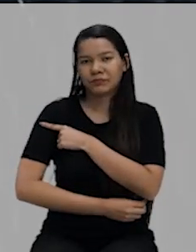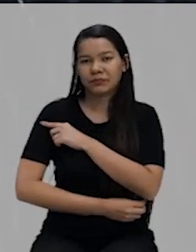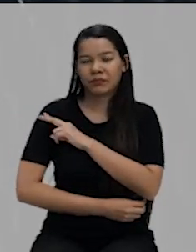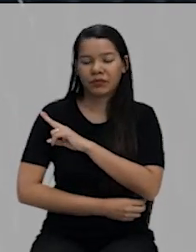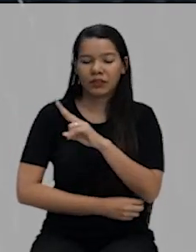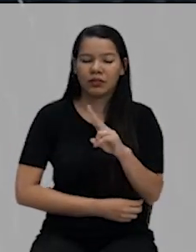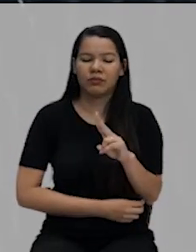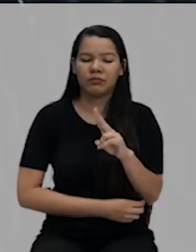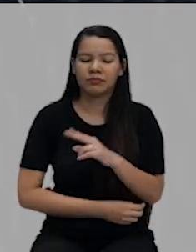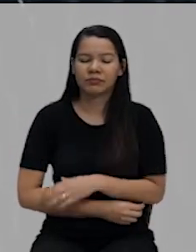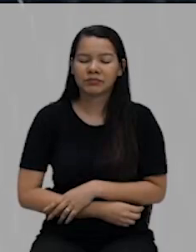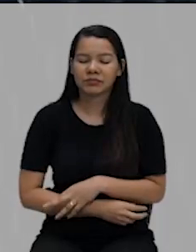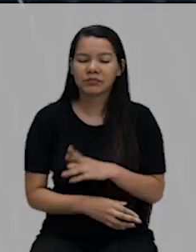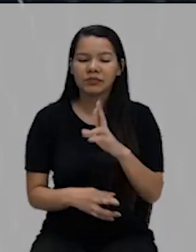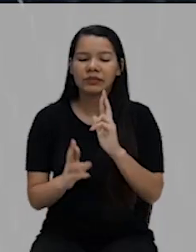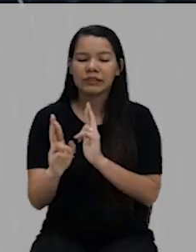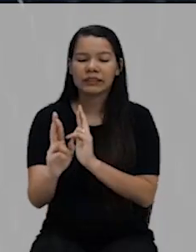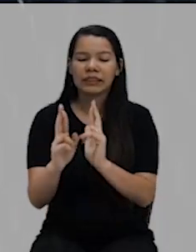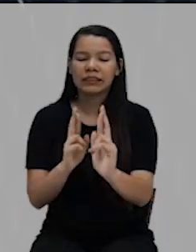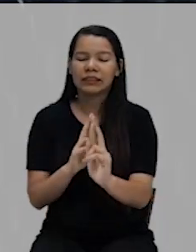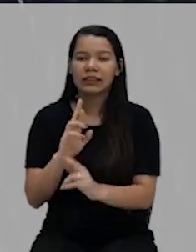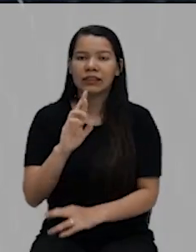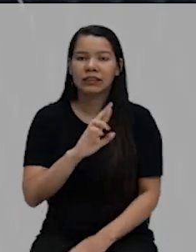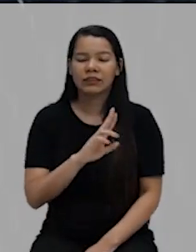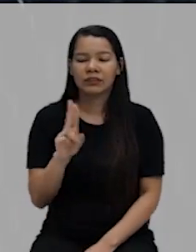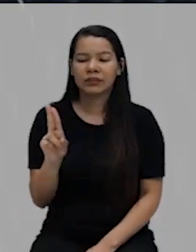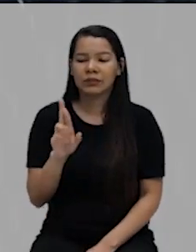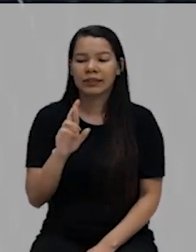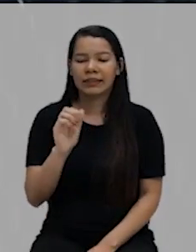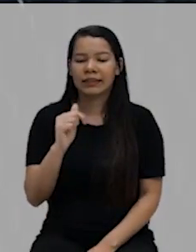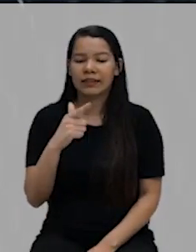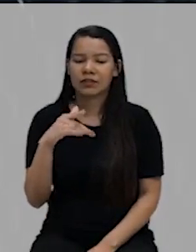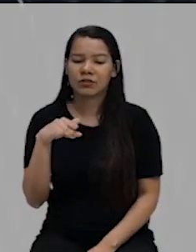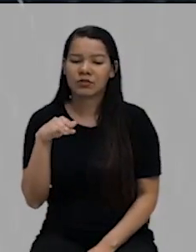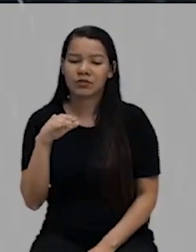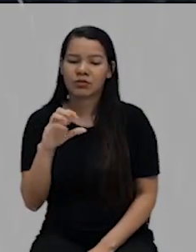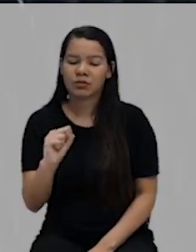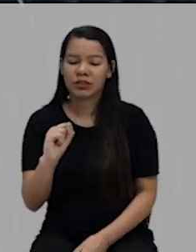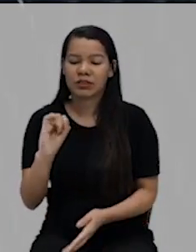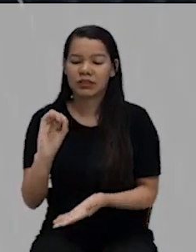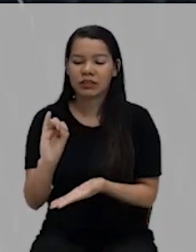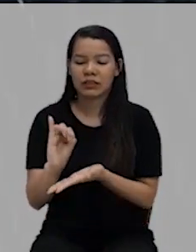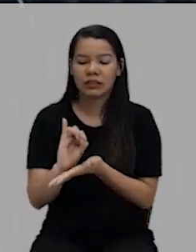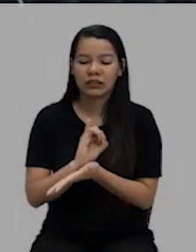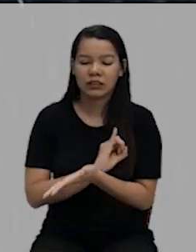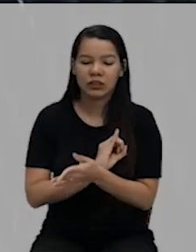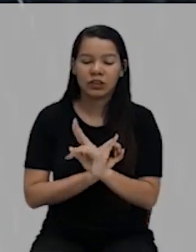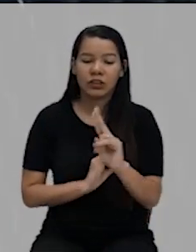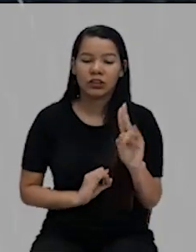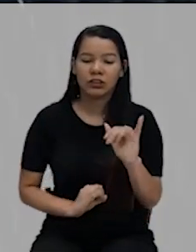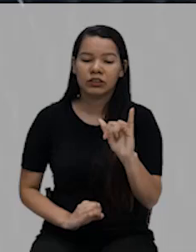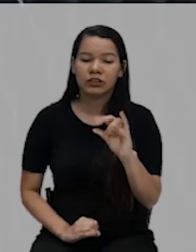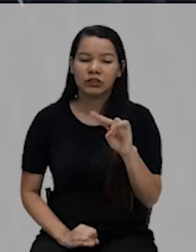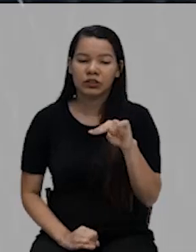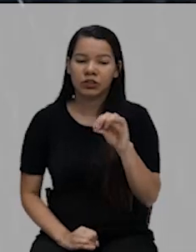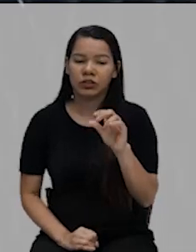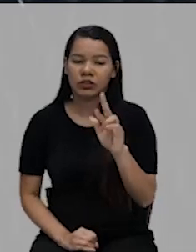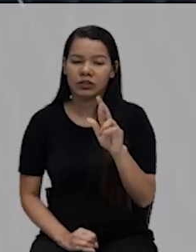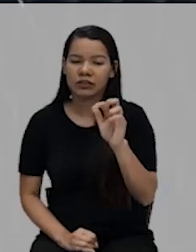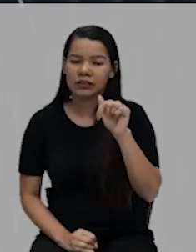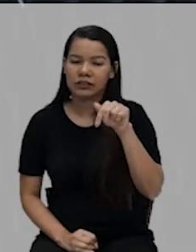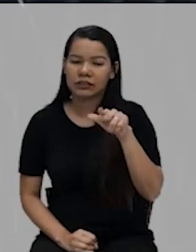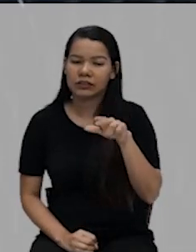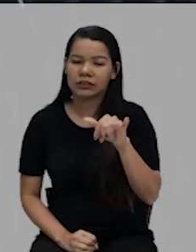denominado reações inorgânicas, certo? E, na verdade, nós vamos estar abordando